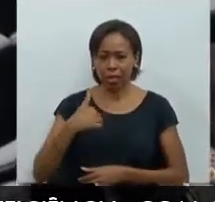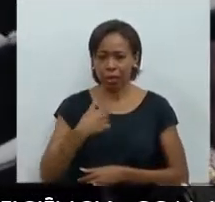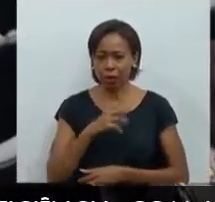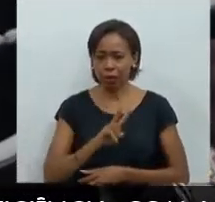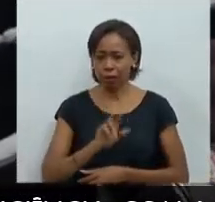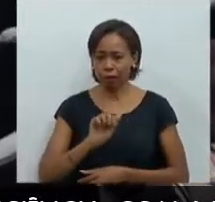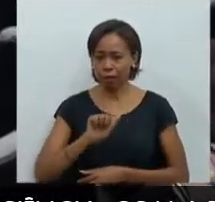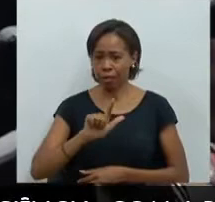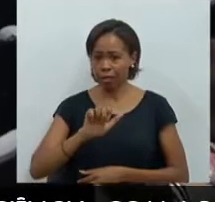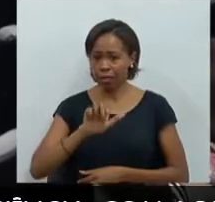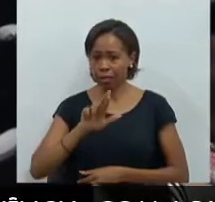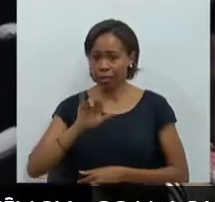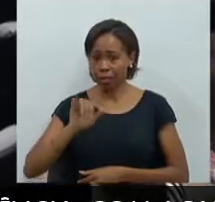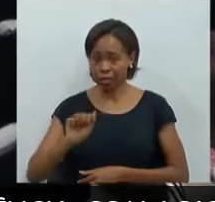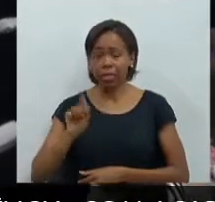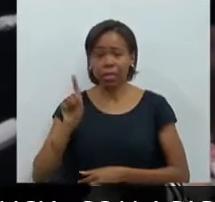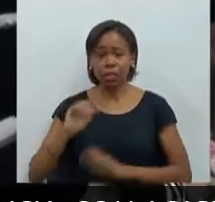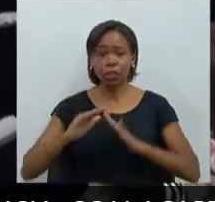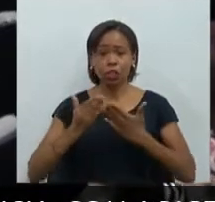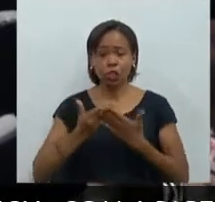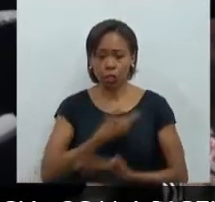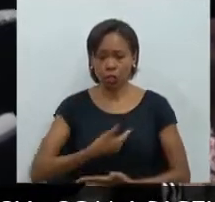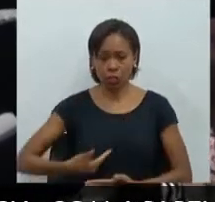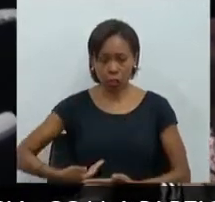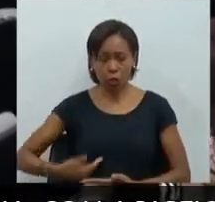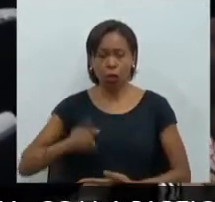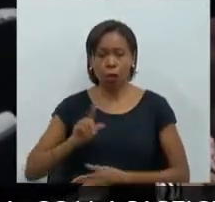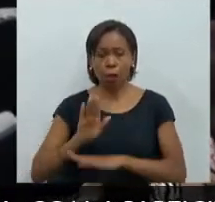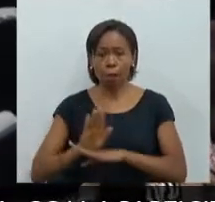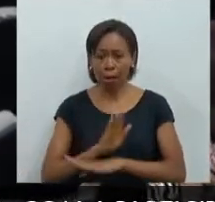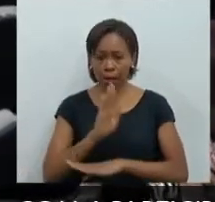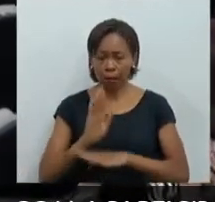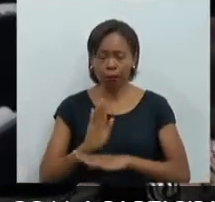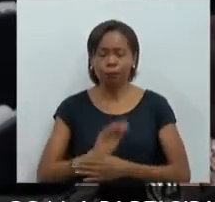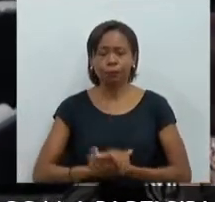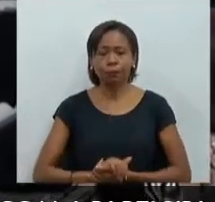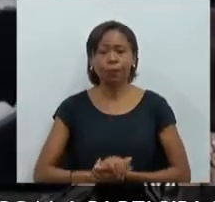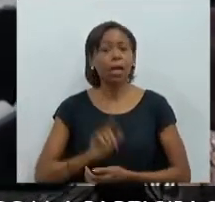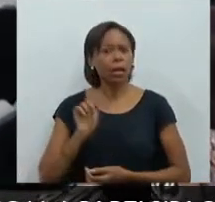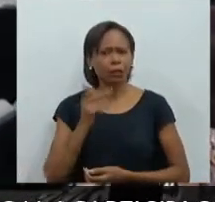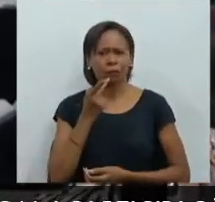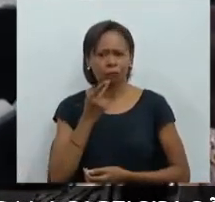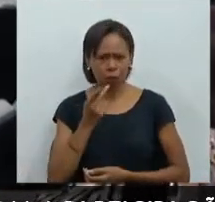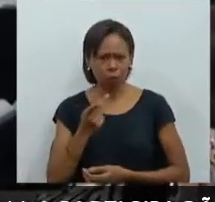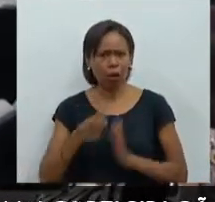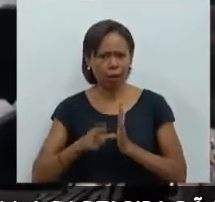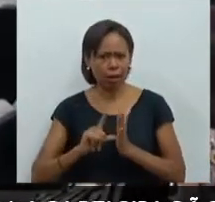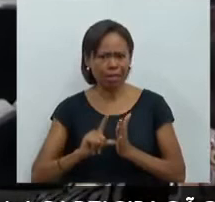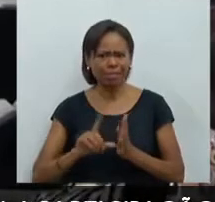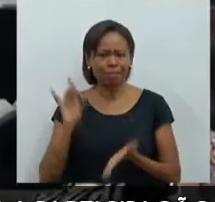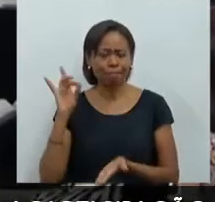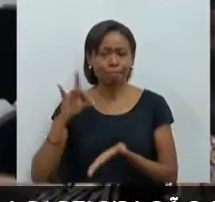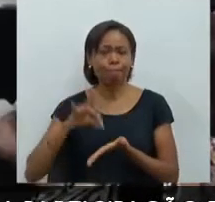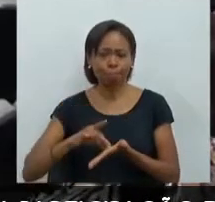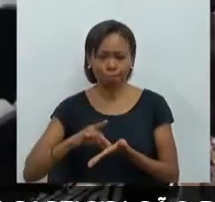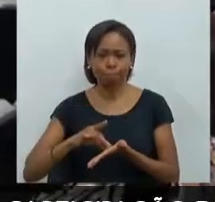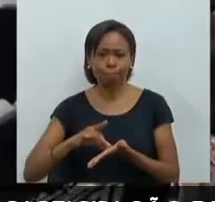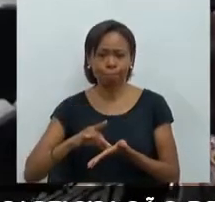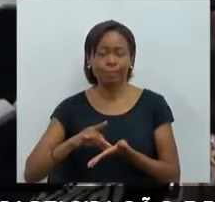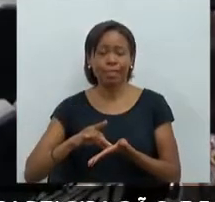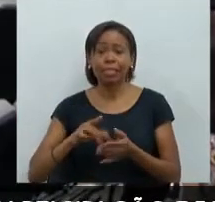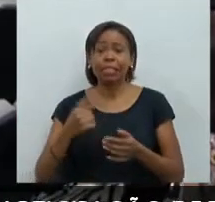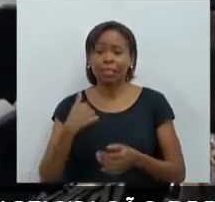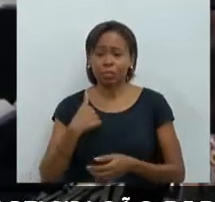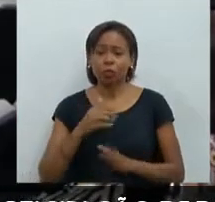Amaro Neves Barreto. E a realidade que ele falou ali, todas existem. E a última, inclusive, eu estou vivendo com